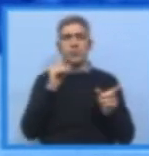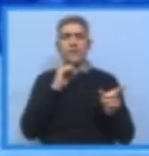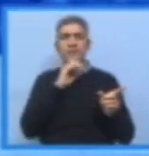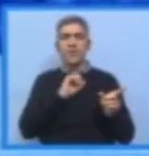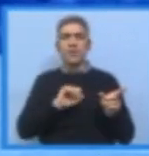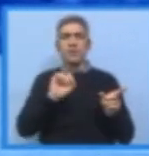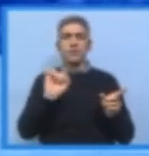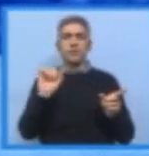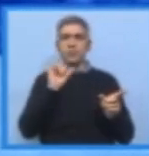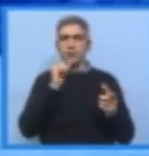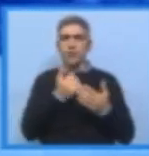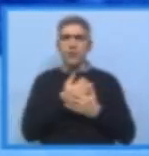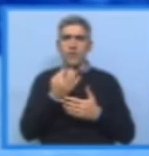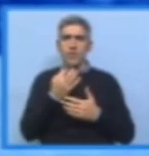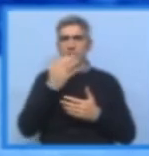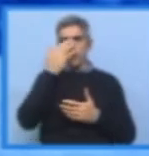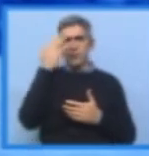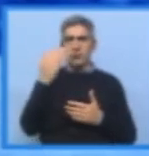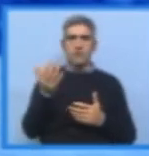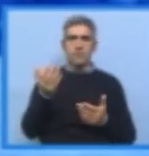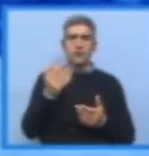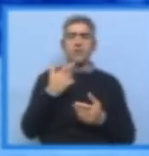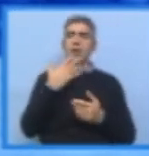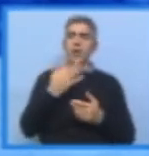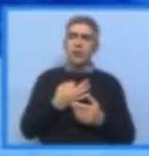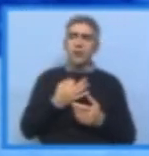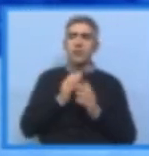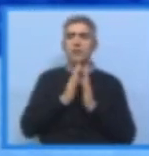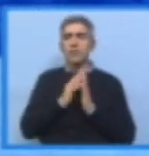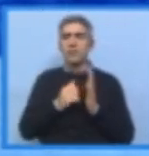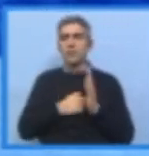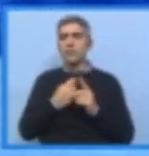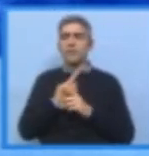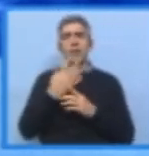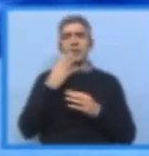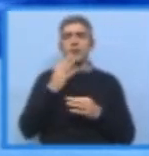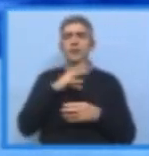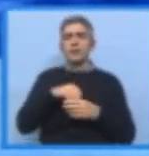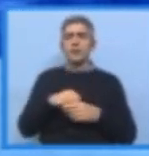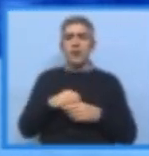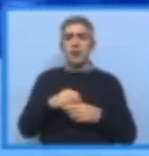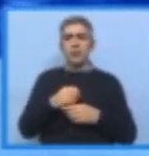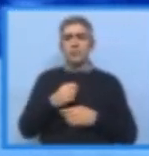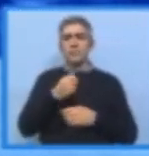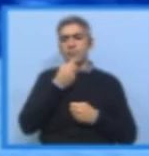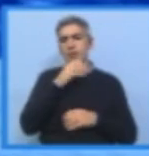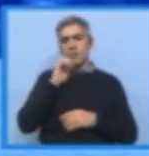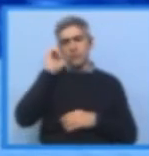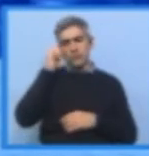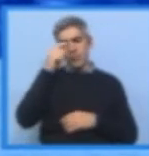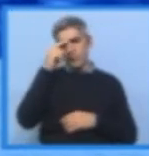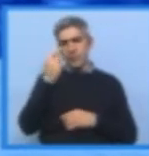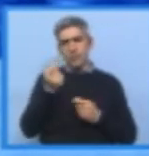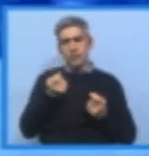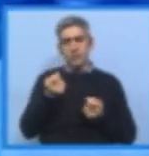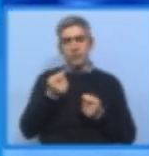e, portanto, essas situações, independentemente de ter convicções religiosas ou não, fazem parte da natureza humana, são duras, as perdas são muito difíceis de